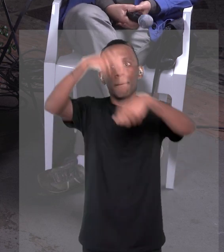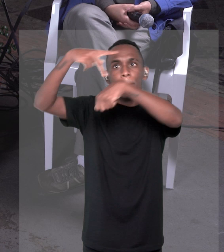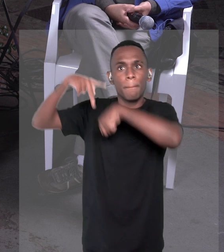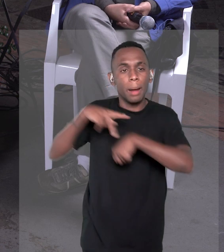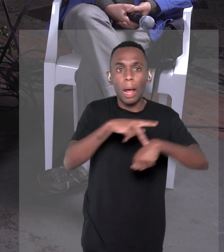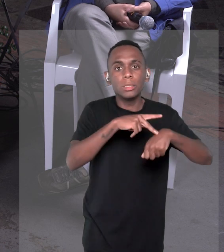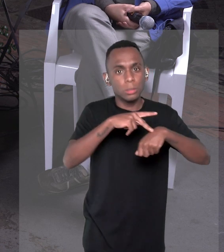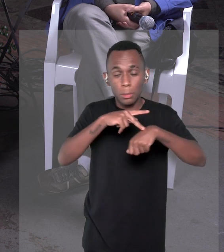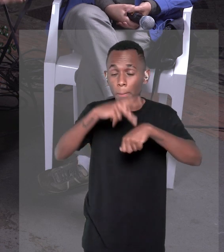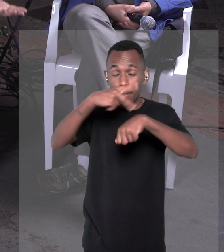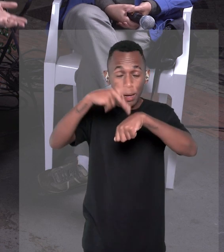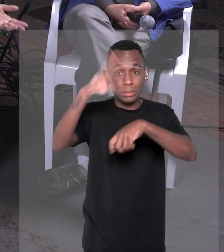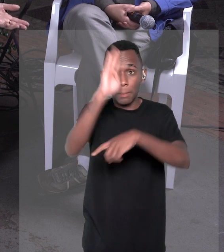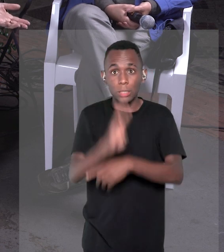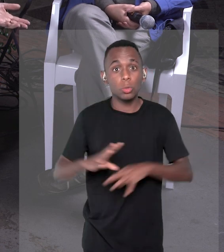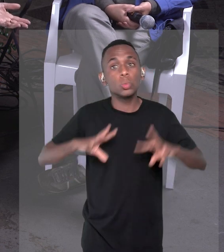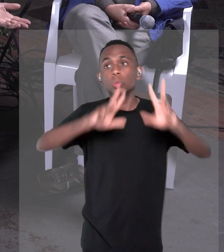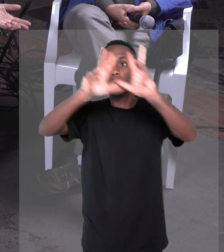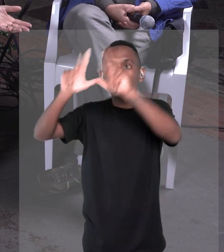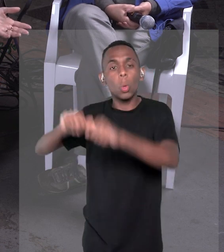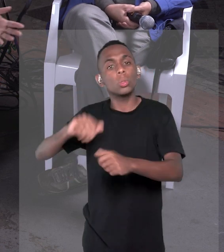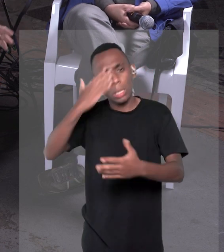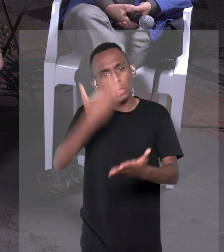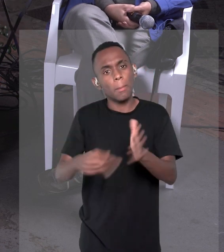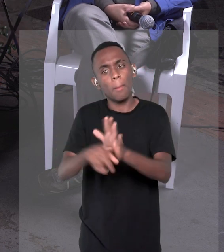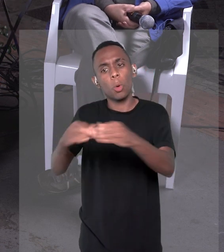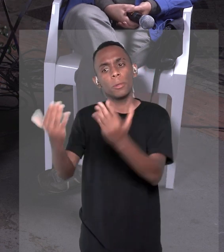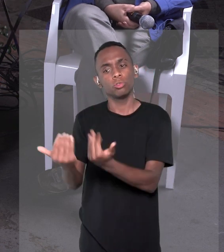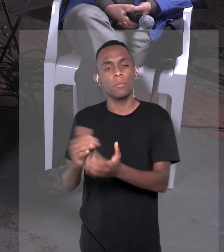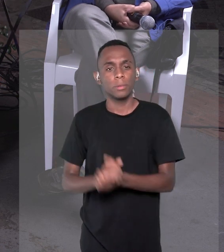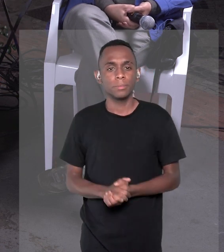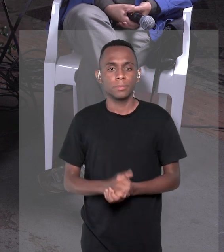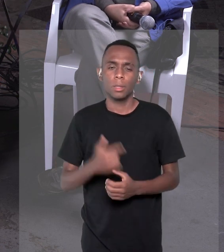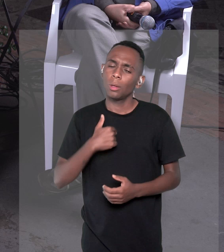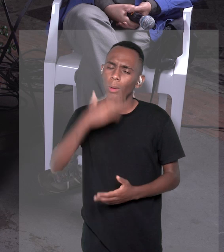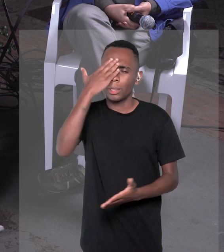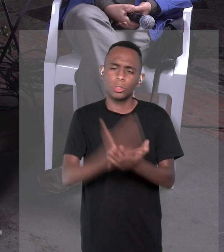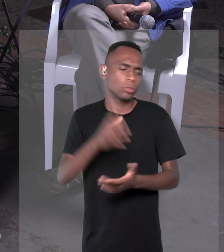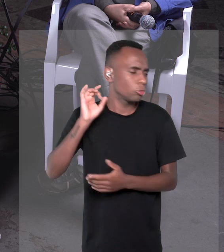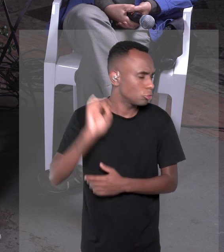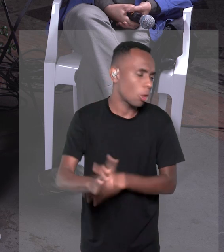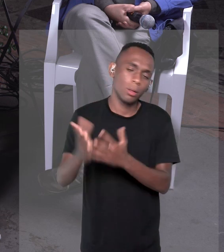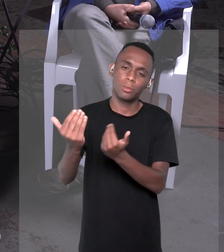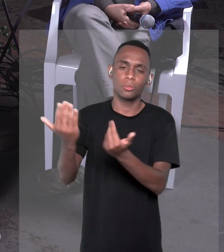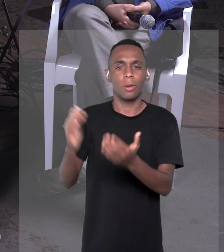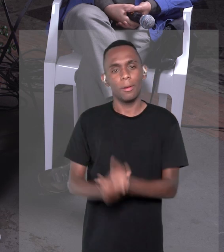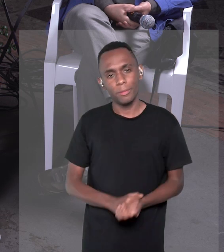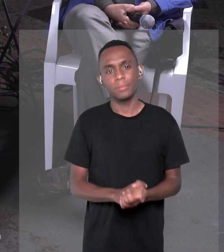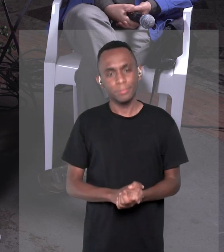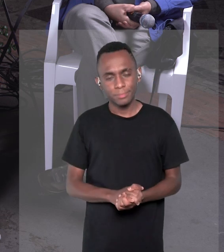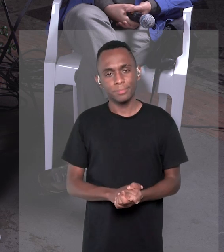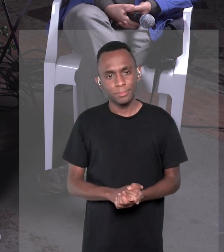perguntas. Não sei se respondi a sua pergunta. Rosisca, eu queria pegar esse gancho da rapaziada, porque eu acredito